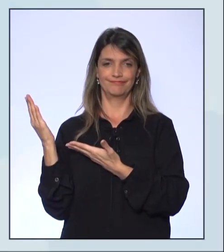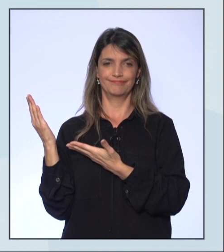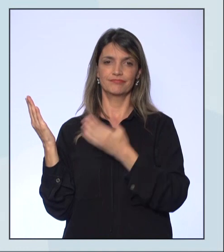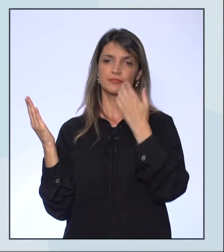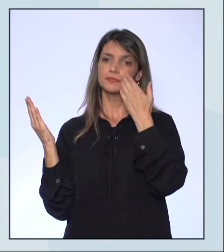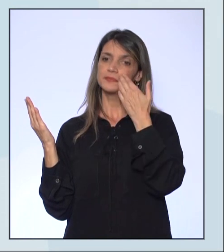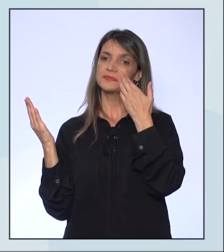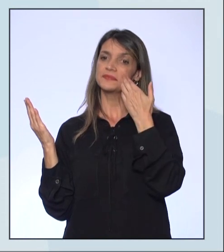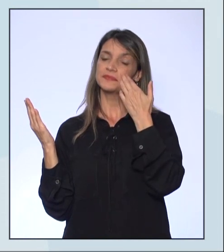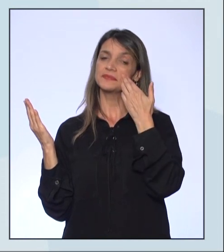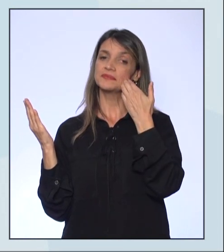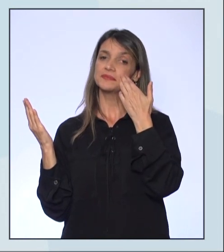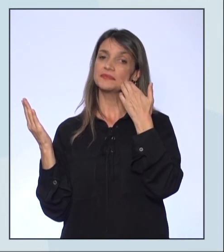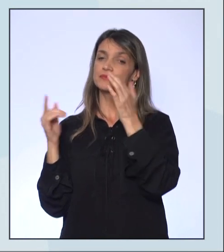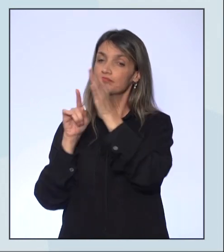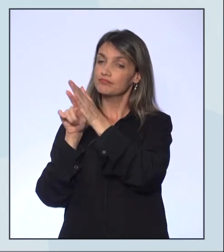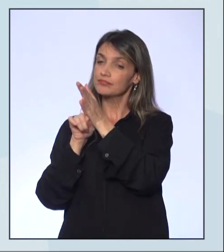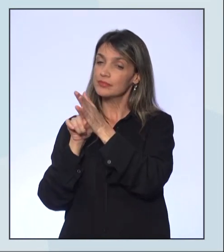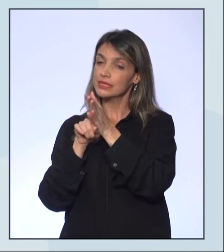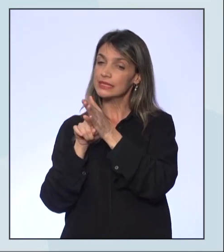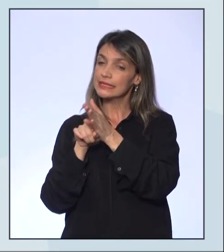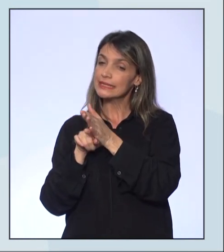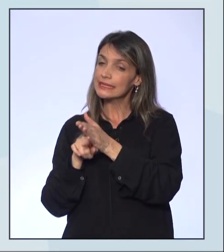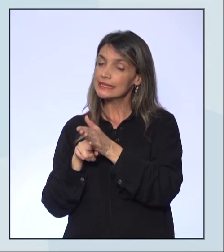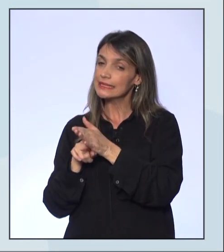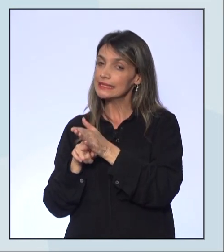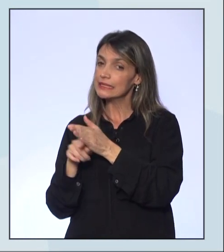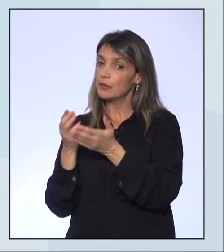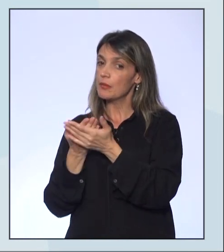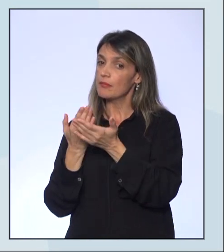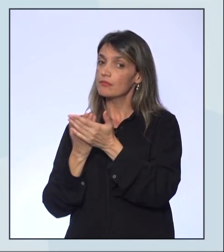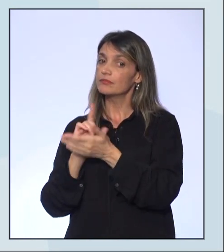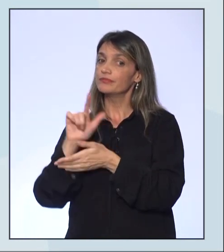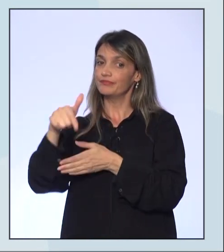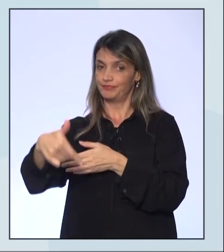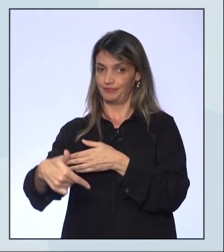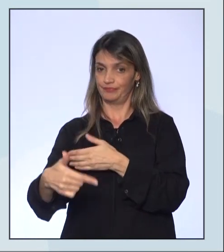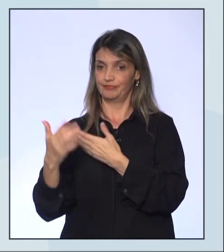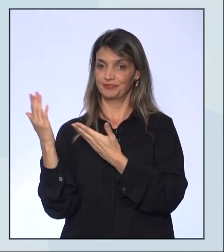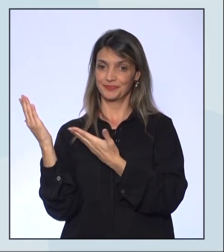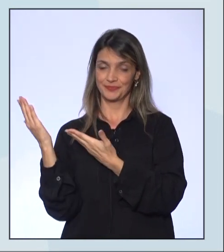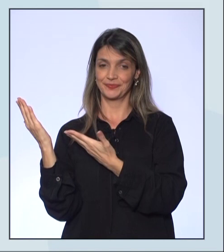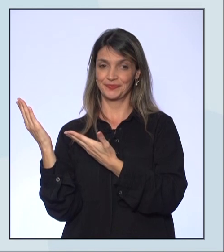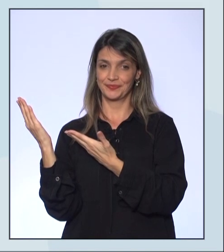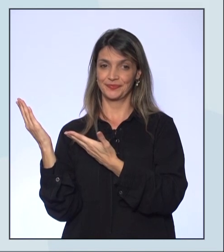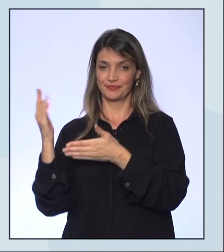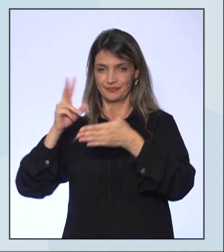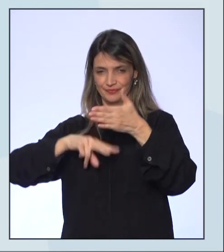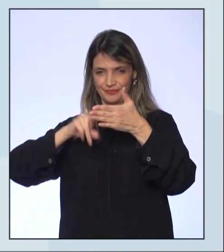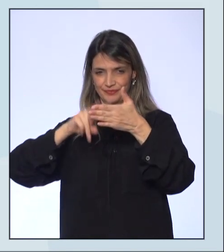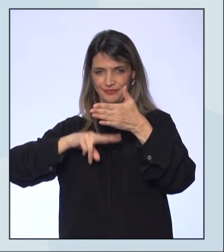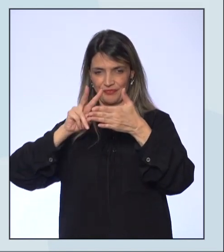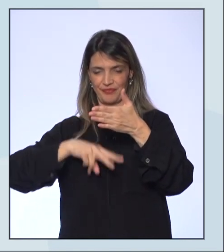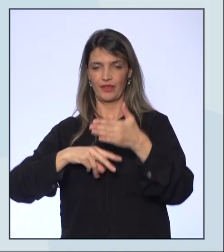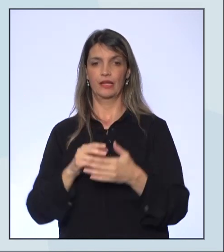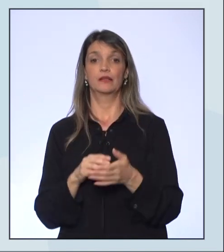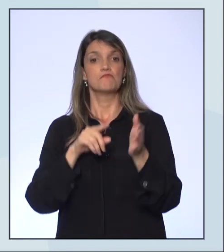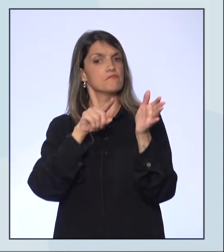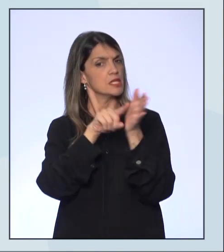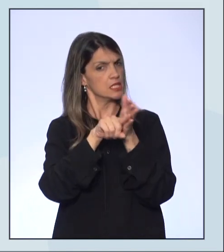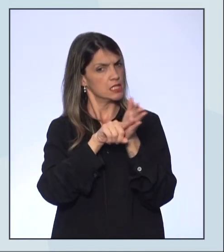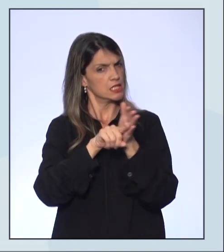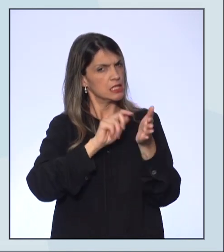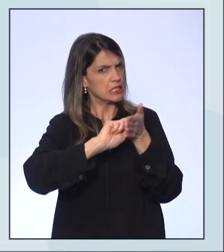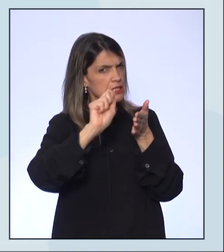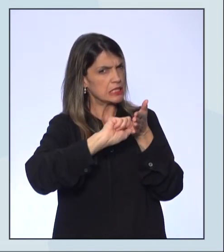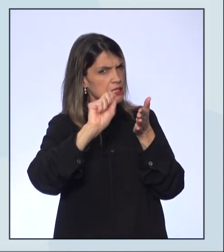atividade é uma atividade de pesquisa para a nossa próxima aula. Então, está aí, ó, vamos fazer a leitura em conjunto. Faça uma pesquisa, escreva